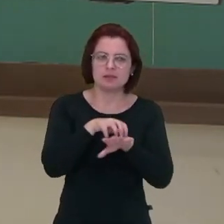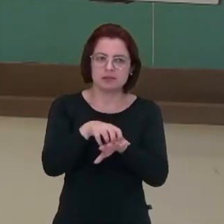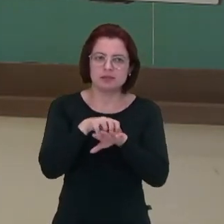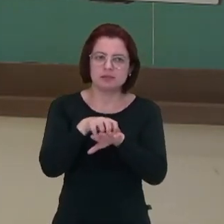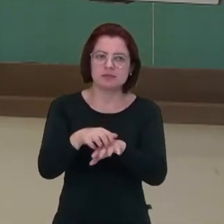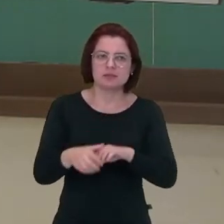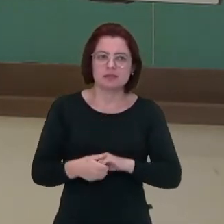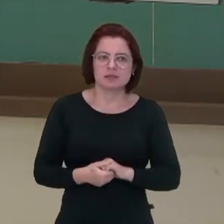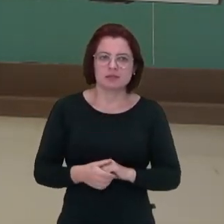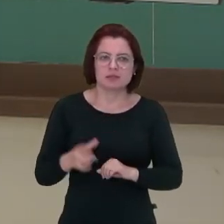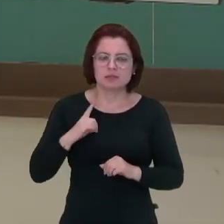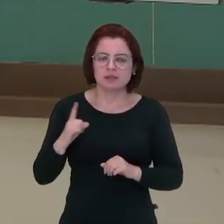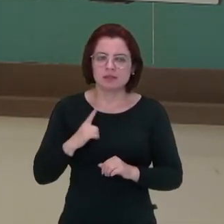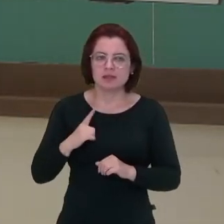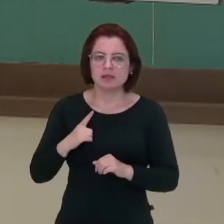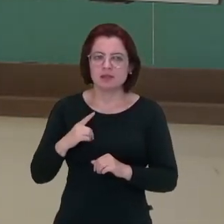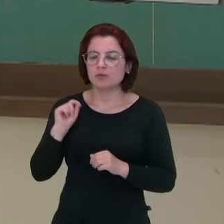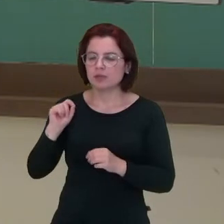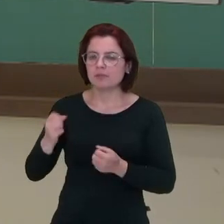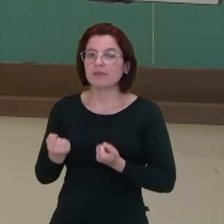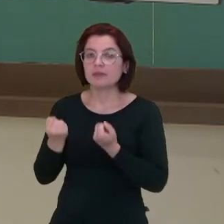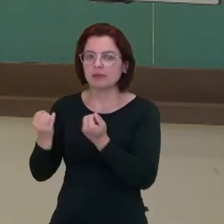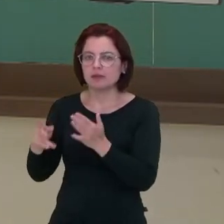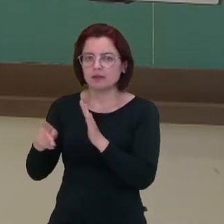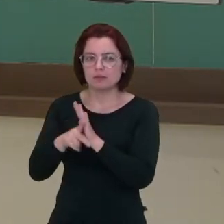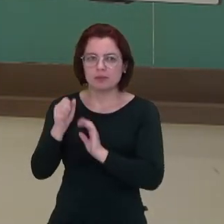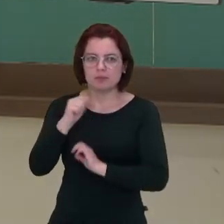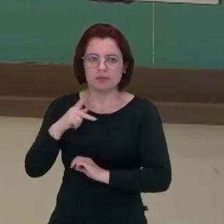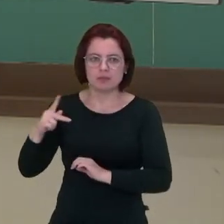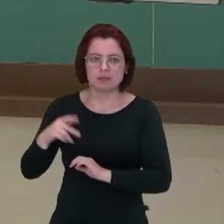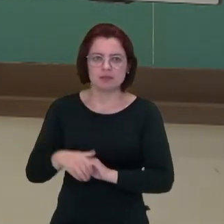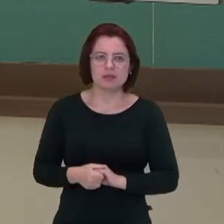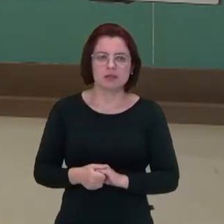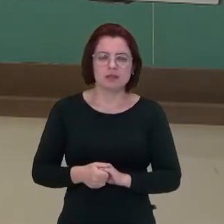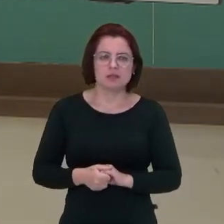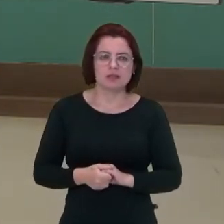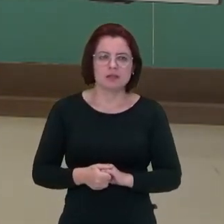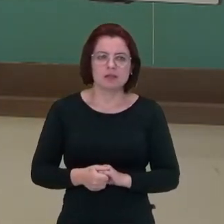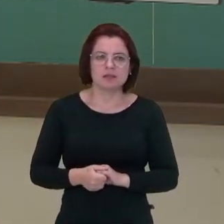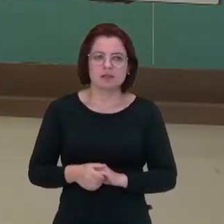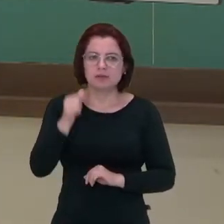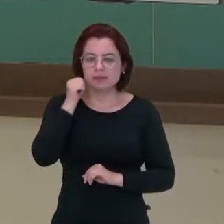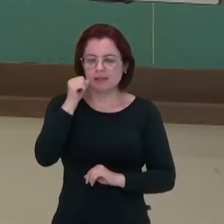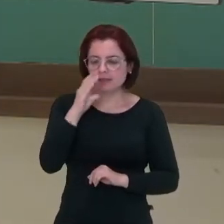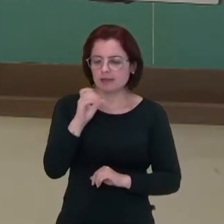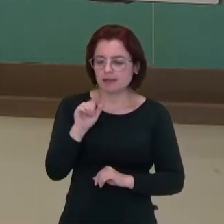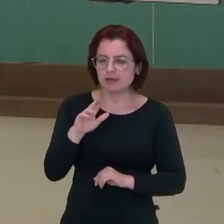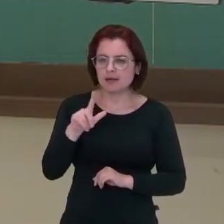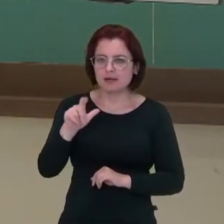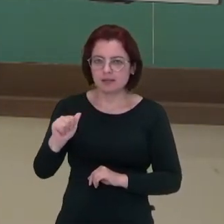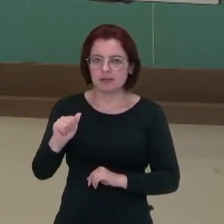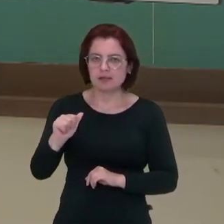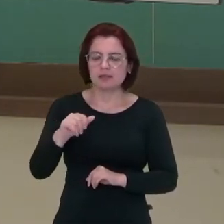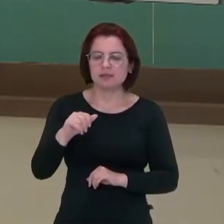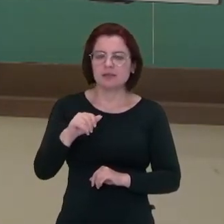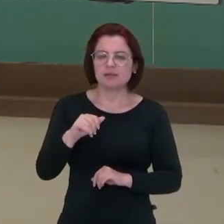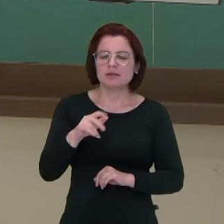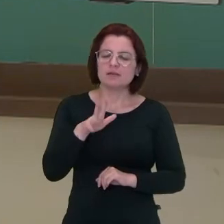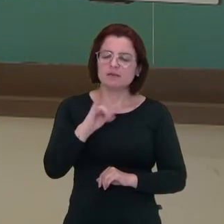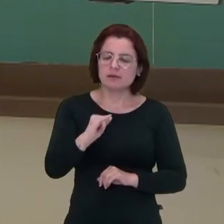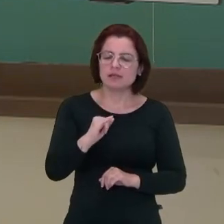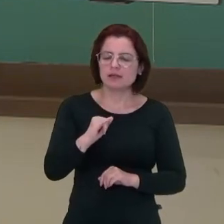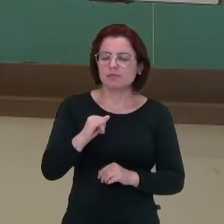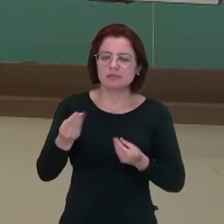realizar entregas, e um aplicativo. Carla ganha R$10 por entrega. O notebook, ela usa o